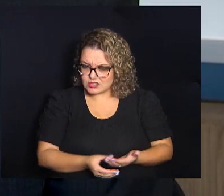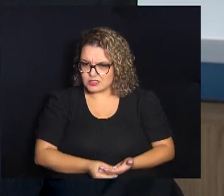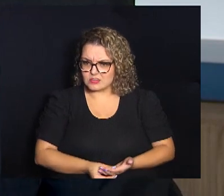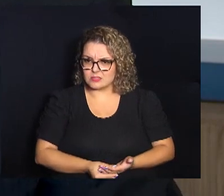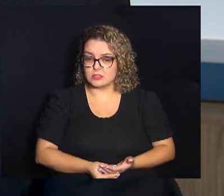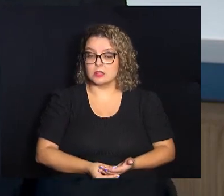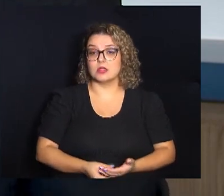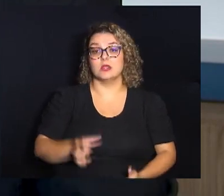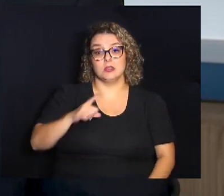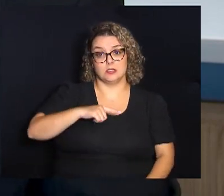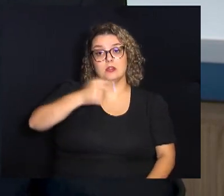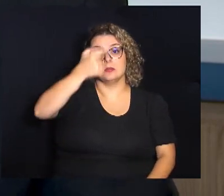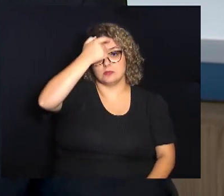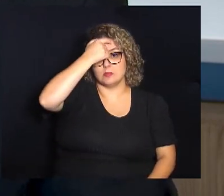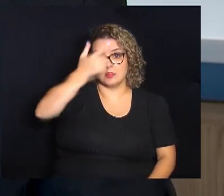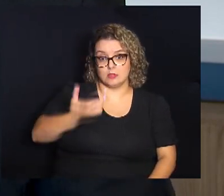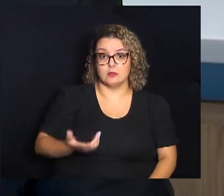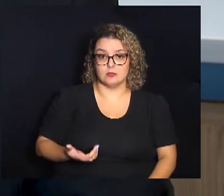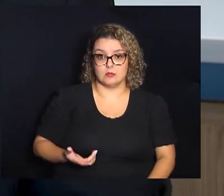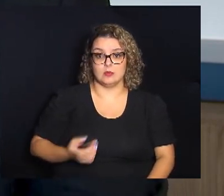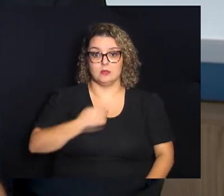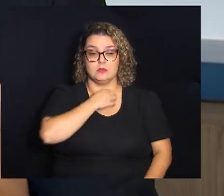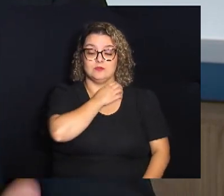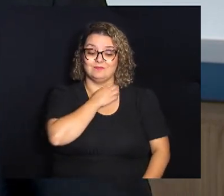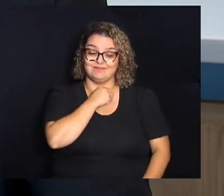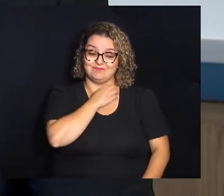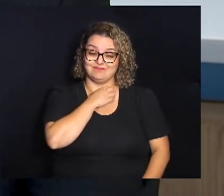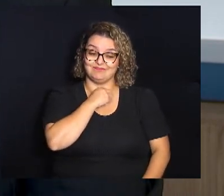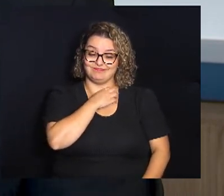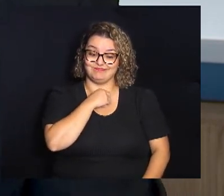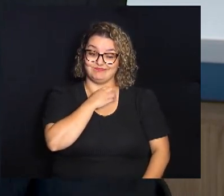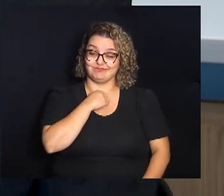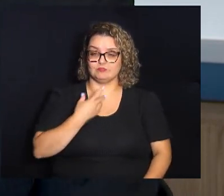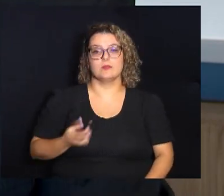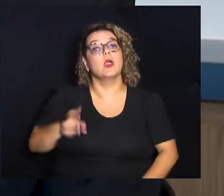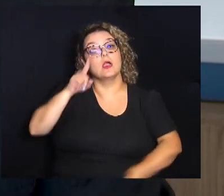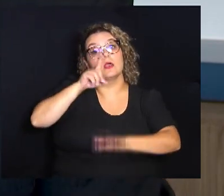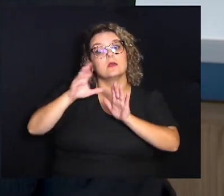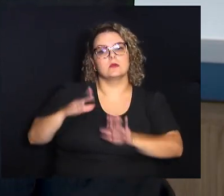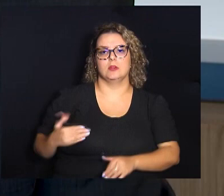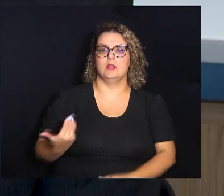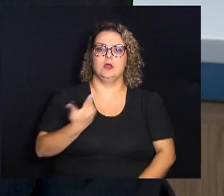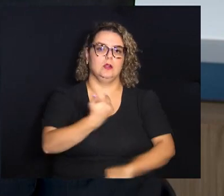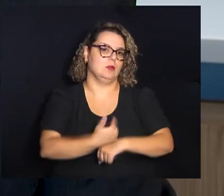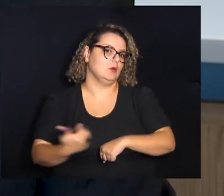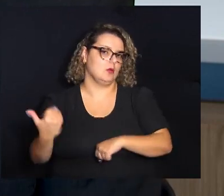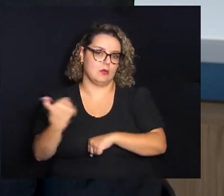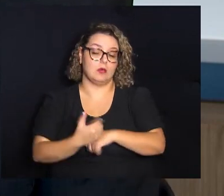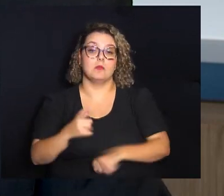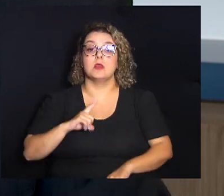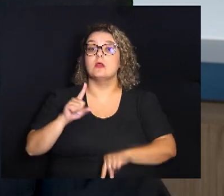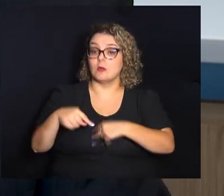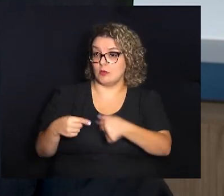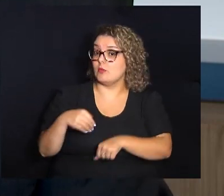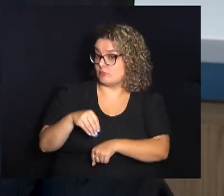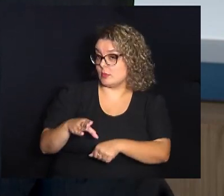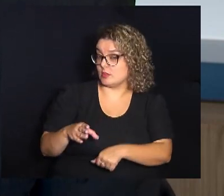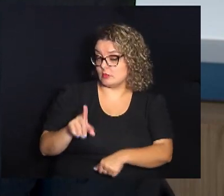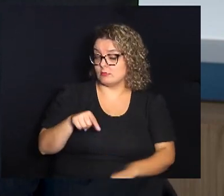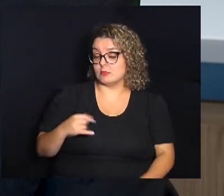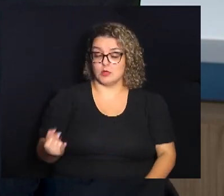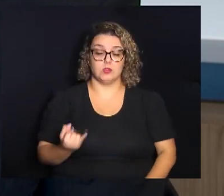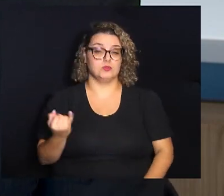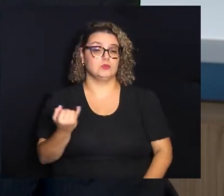Tendo isso em mente, você já vai se precavendo de eventuais golpes. Mas existem outras dicas que podem ser bem